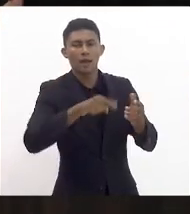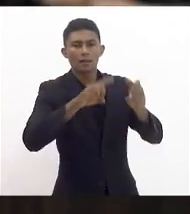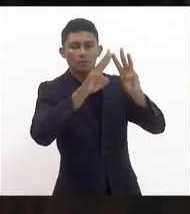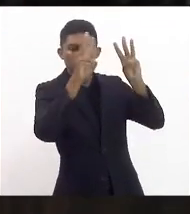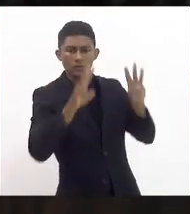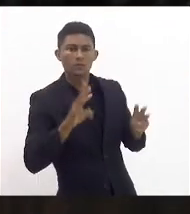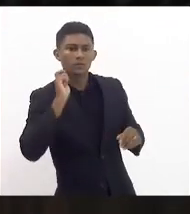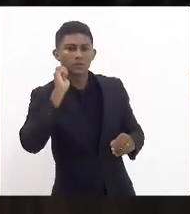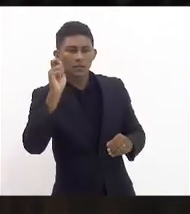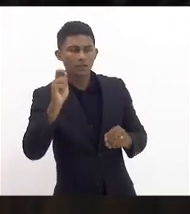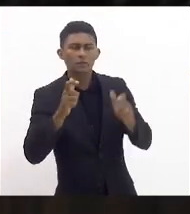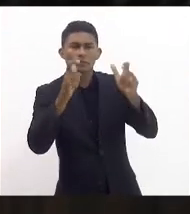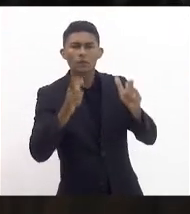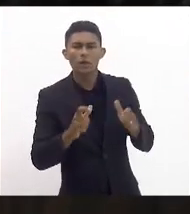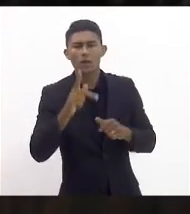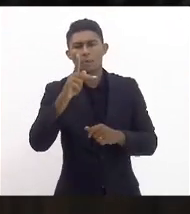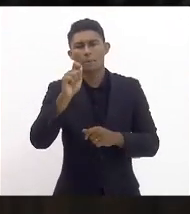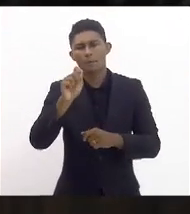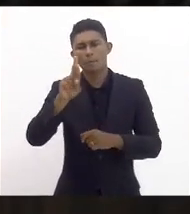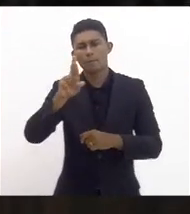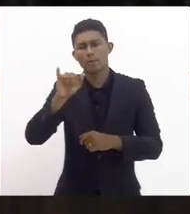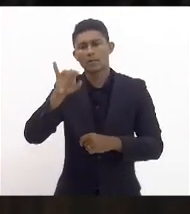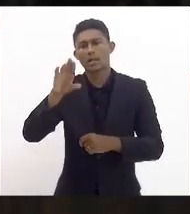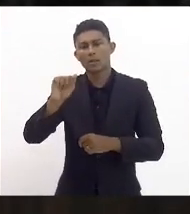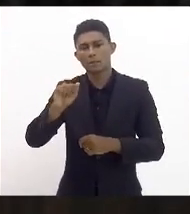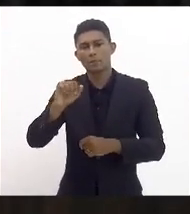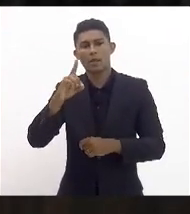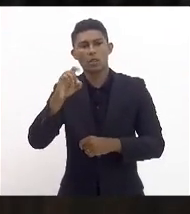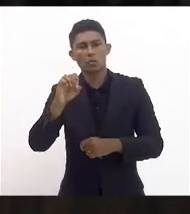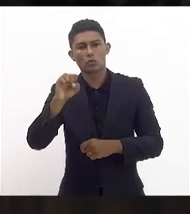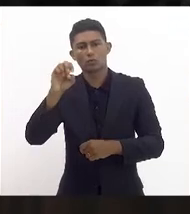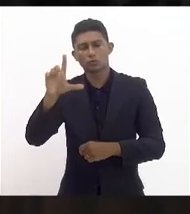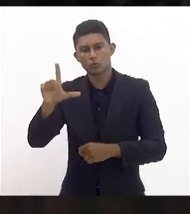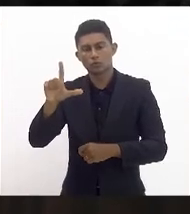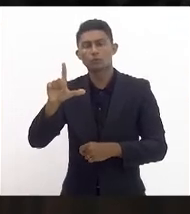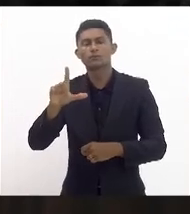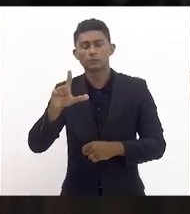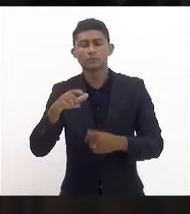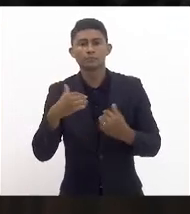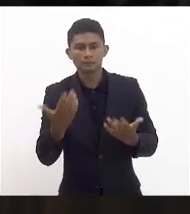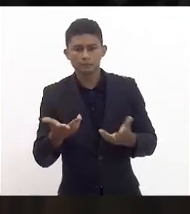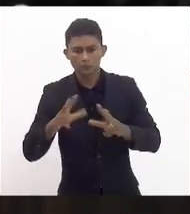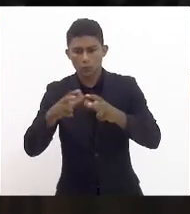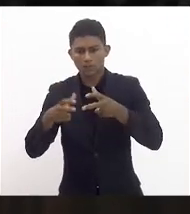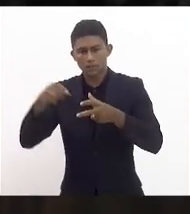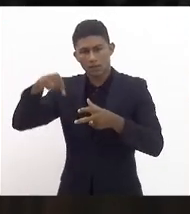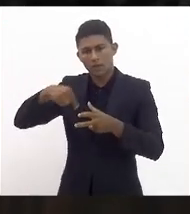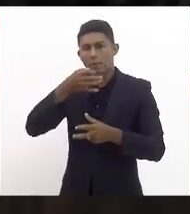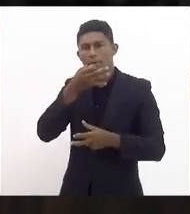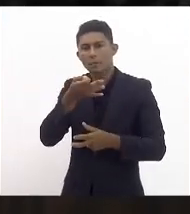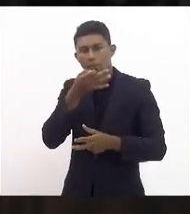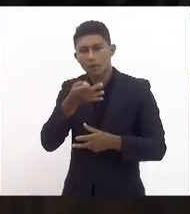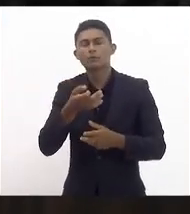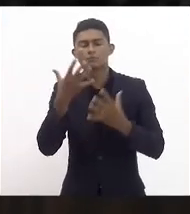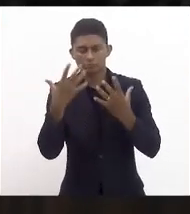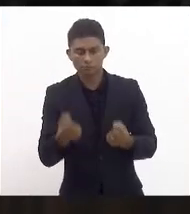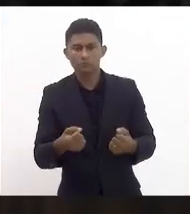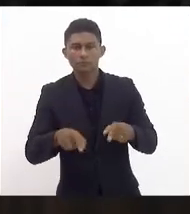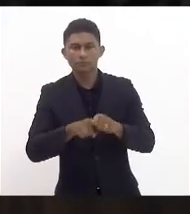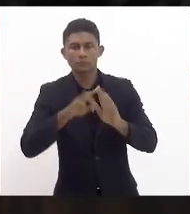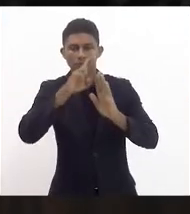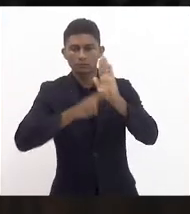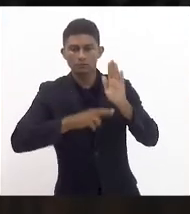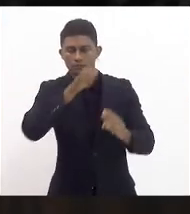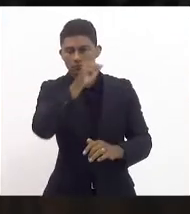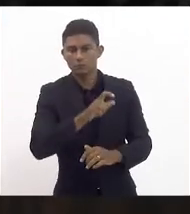município da Paraíba do Sul, em comemoração aos 50 anos de sua fundação. Parecer da Comissão de Normas Internas e Proposições Externas, favorável, relator deputado Rosenberg Reis.